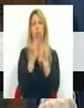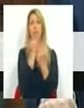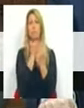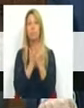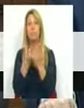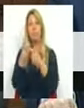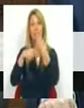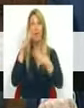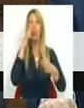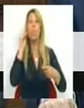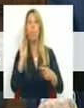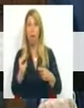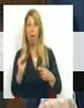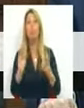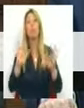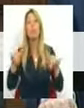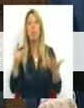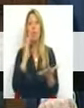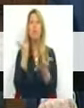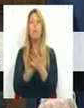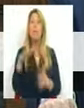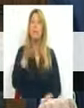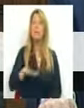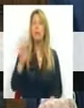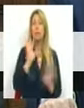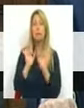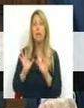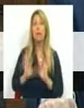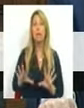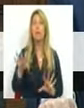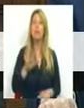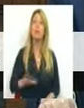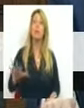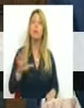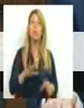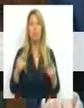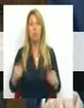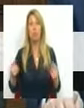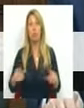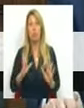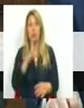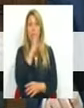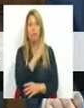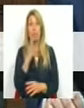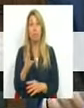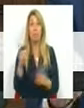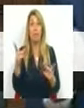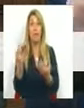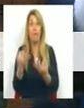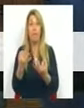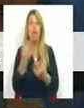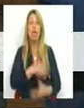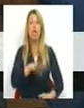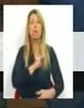banco, poderia levar a uma situação idêntica à situação que tinha sido executada em Espanha com o Catalunya